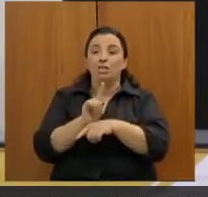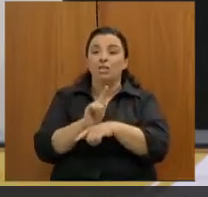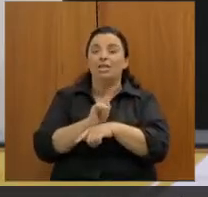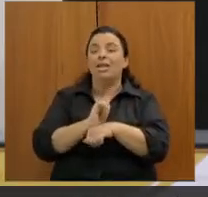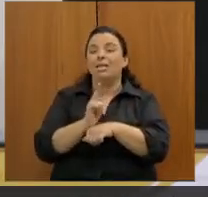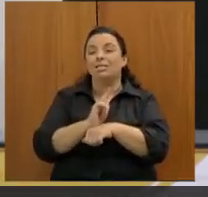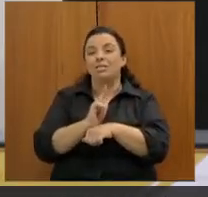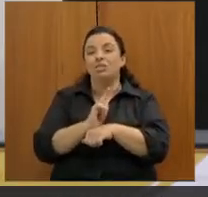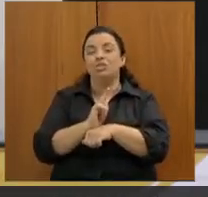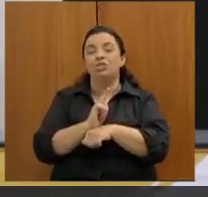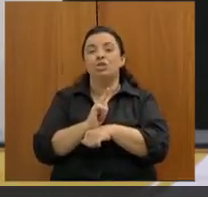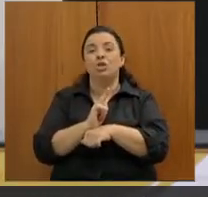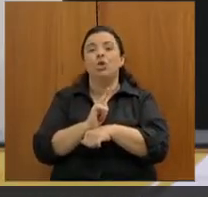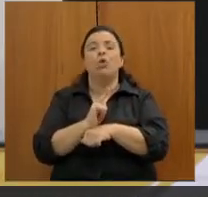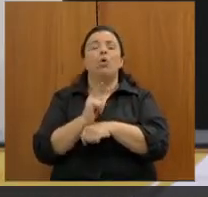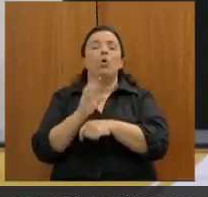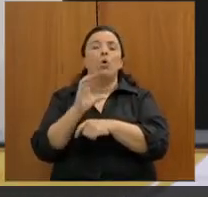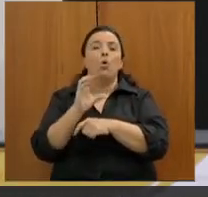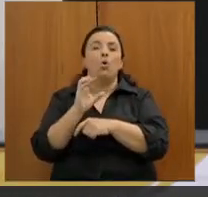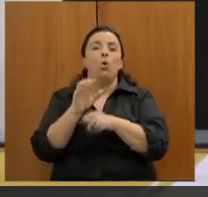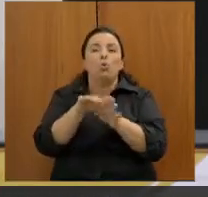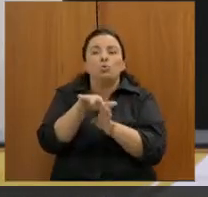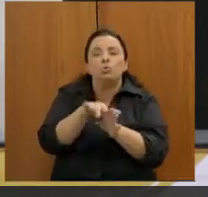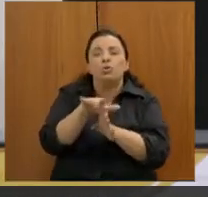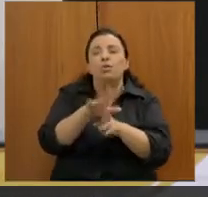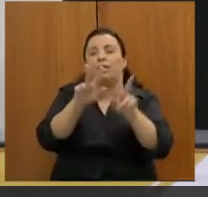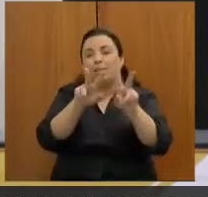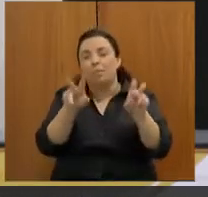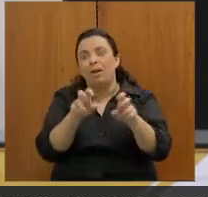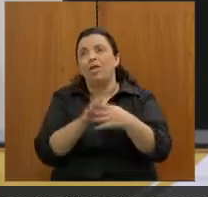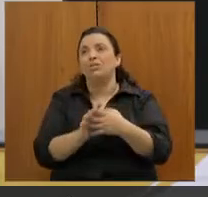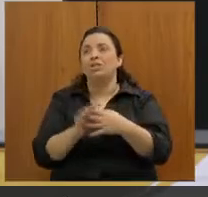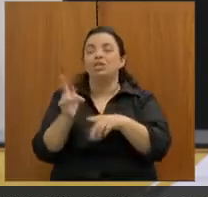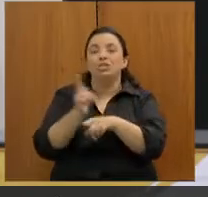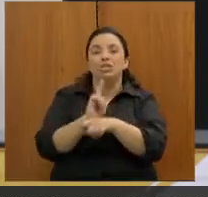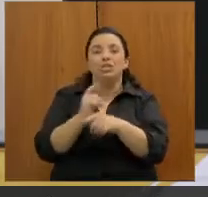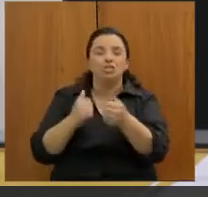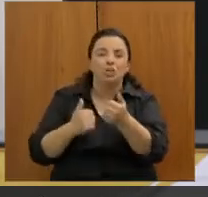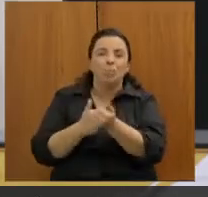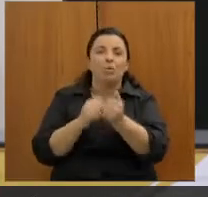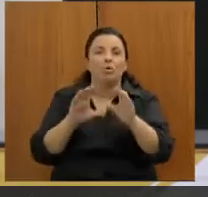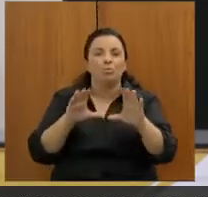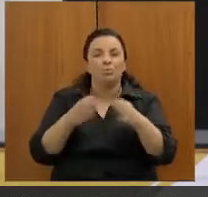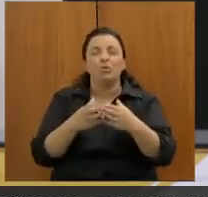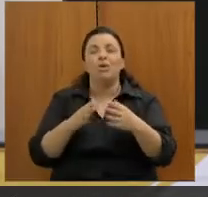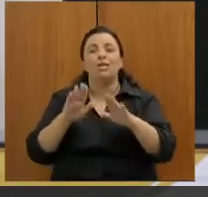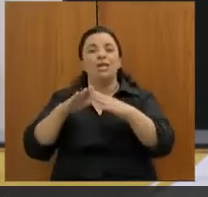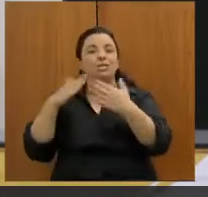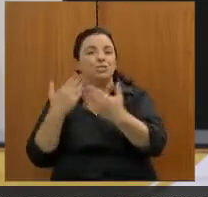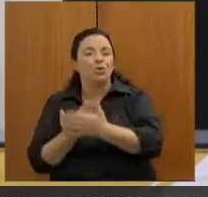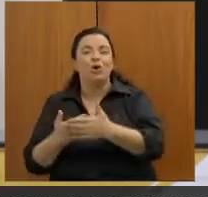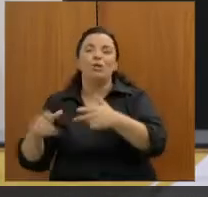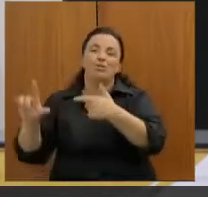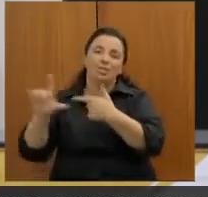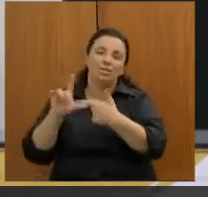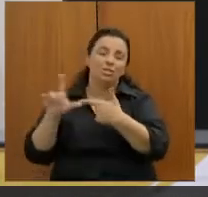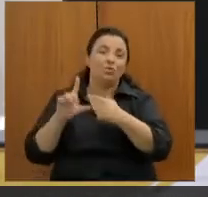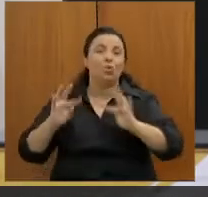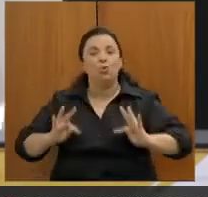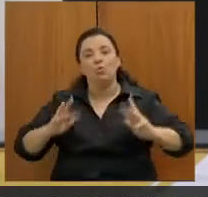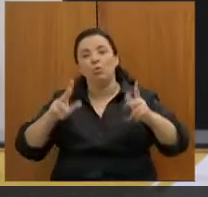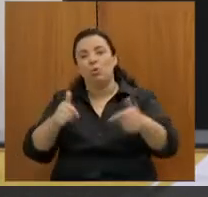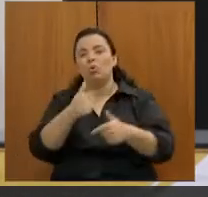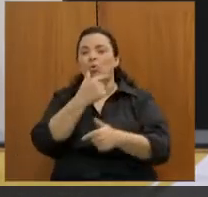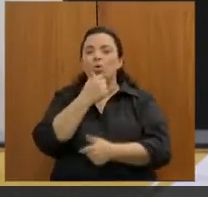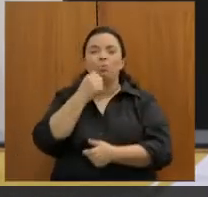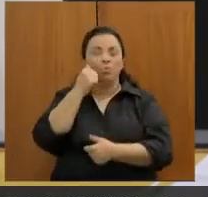consultoria temática a gerência de Apoio às comissões de eventos a escola do Legislativo enfim todos e todas